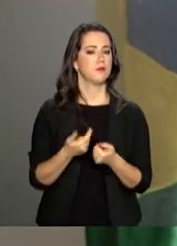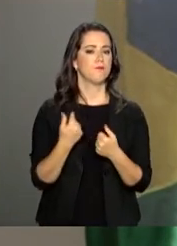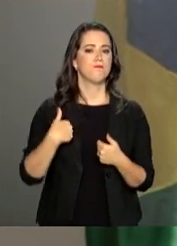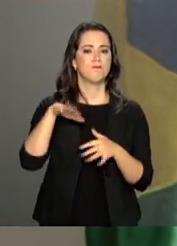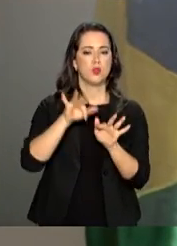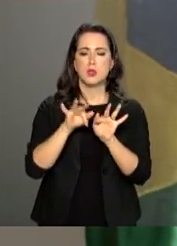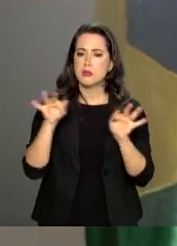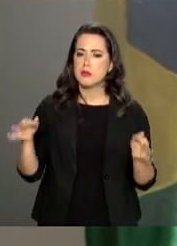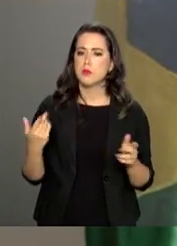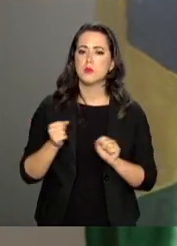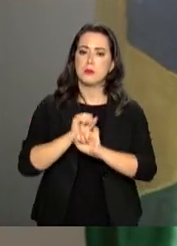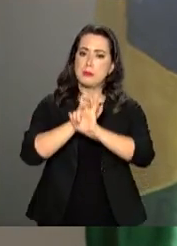enxuto mais transparente